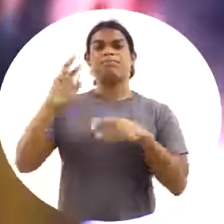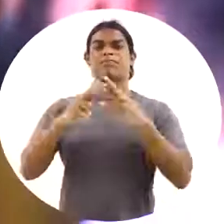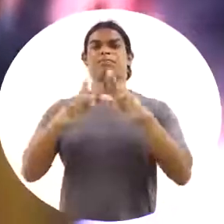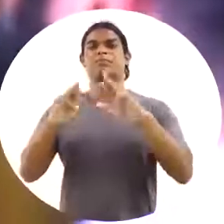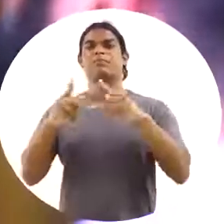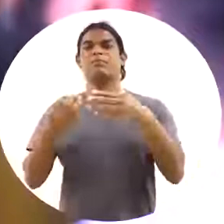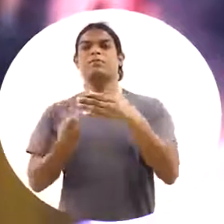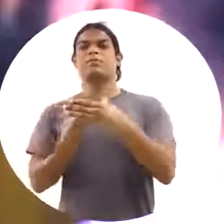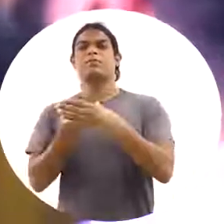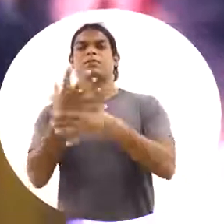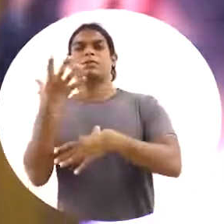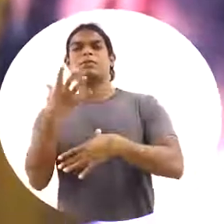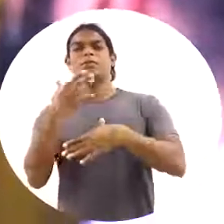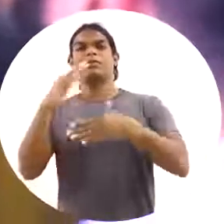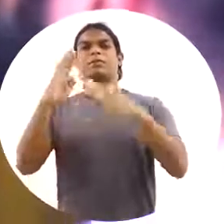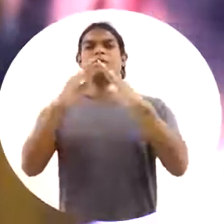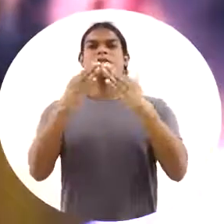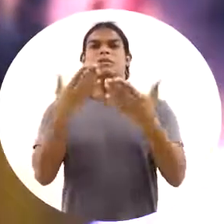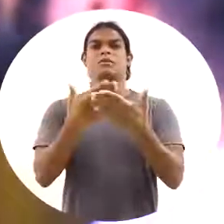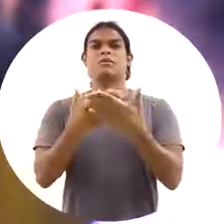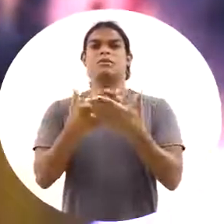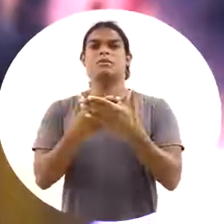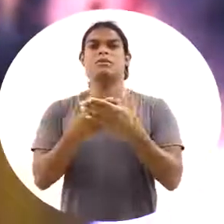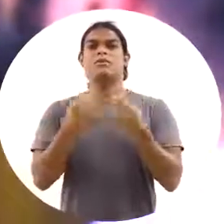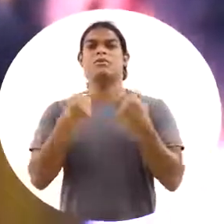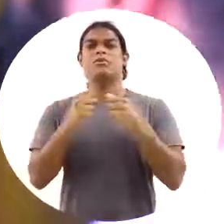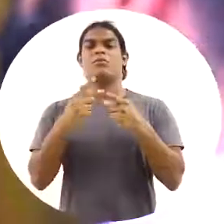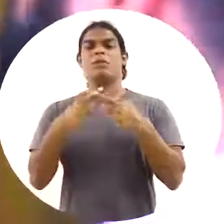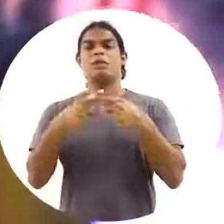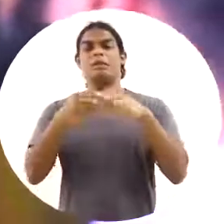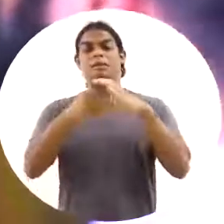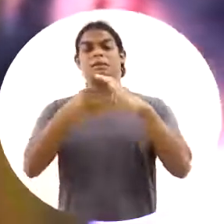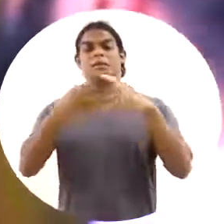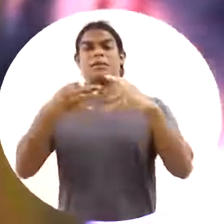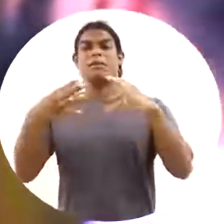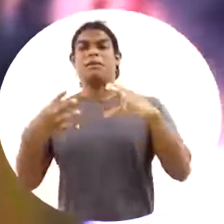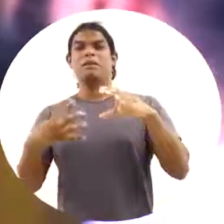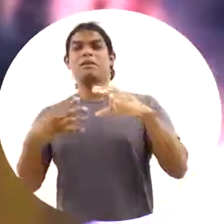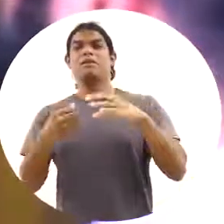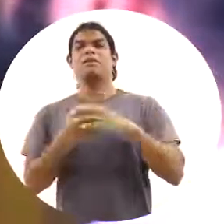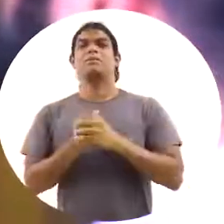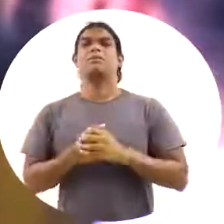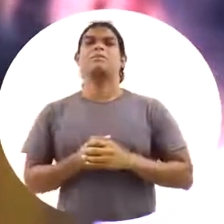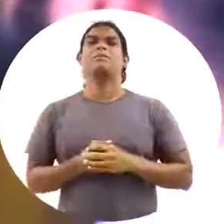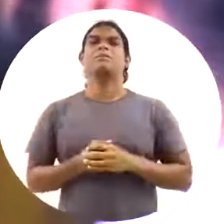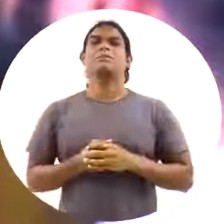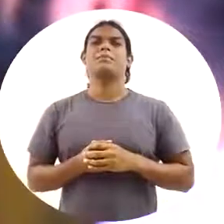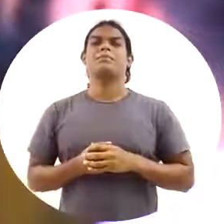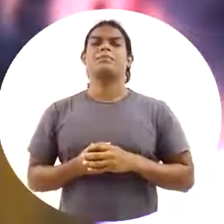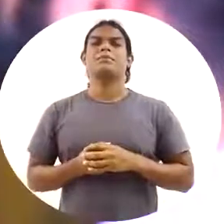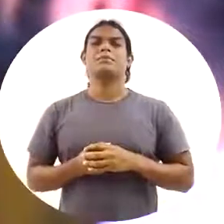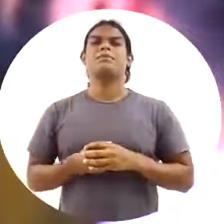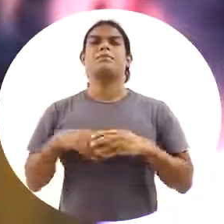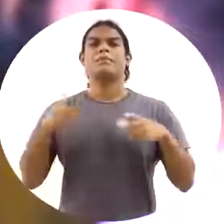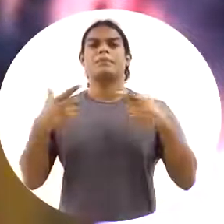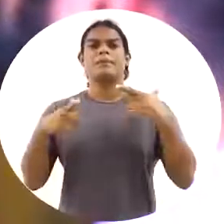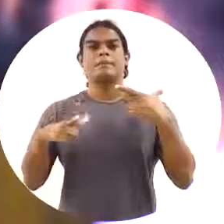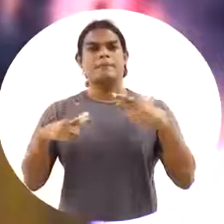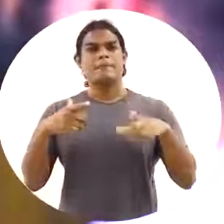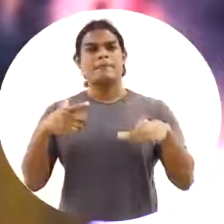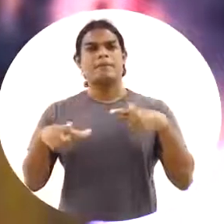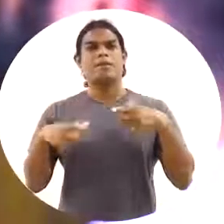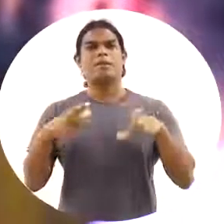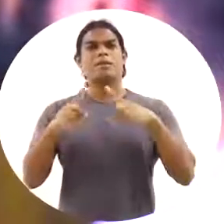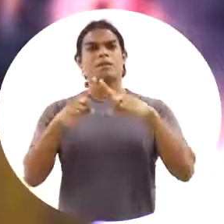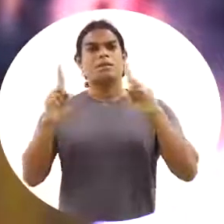o diálogo com o rio, a gente ganhou porque acho que era aquilo que eles estavam procurando. Aí a gente trabalhou com